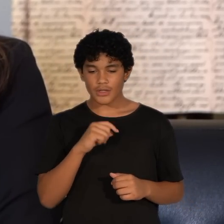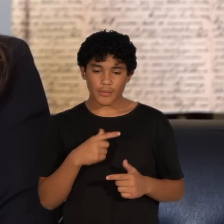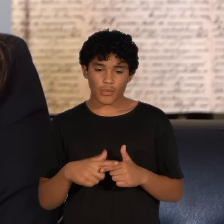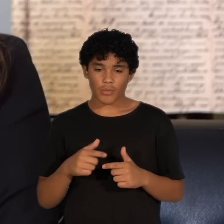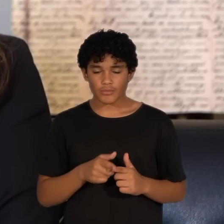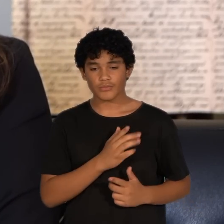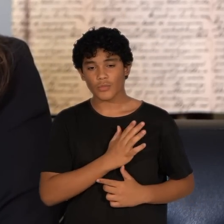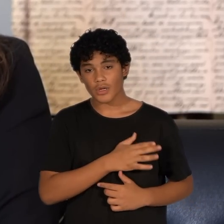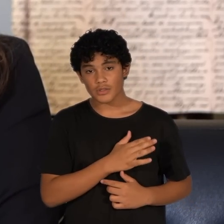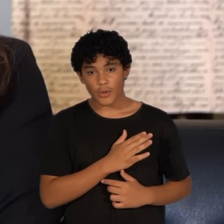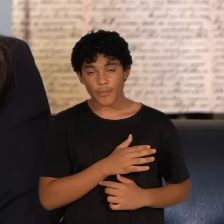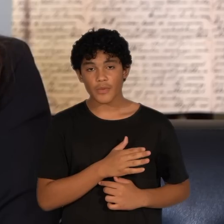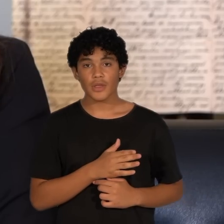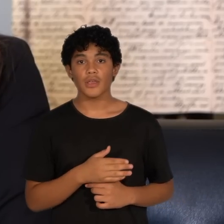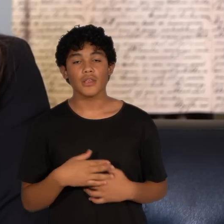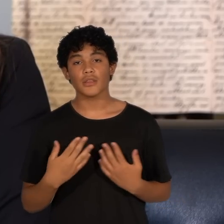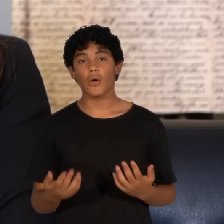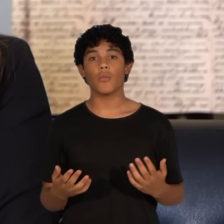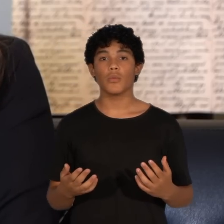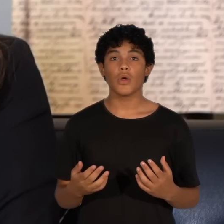tal, e é exatamente o que eu vejo, né?